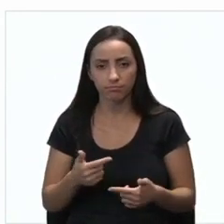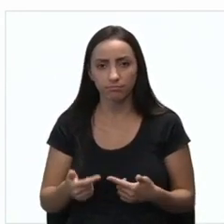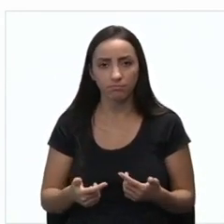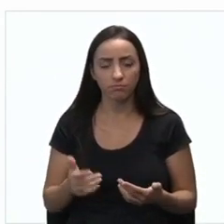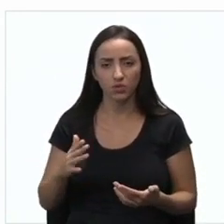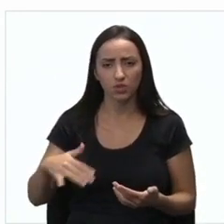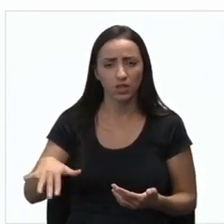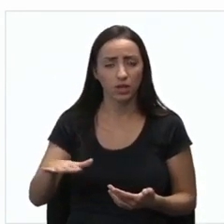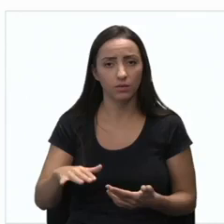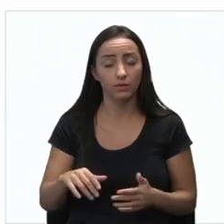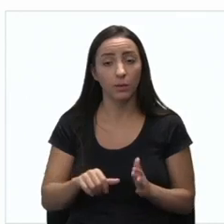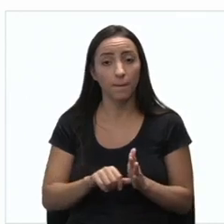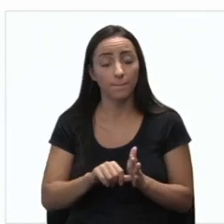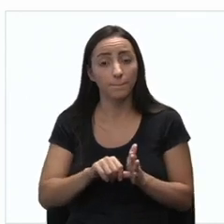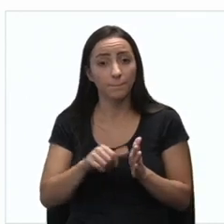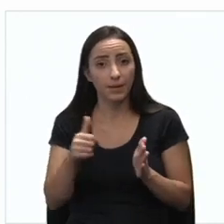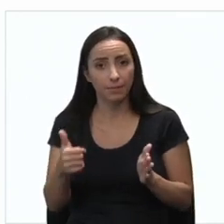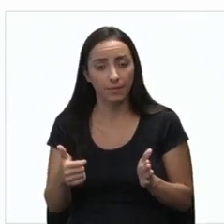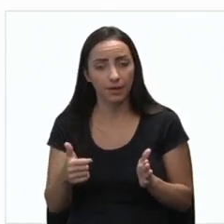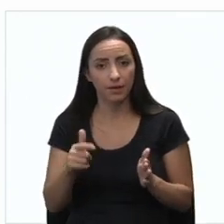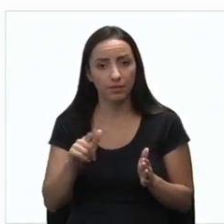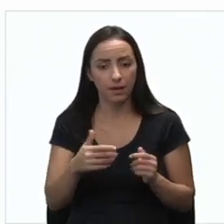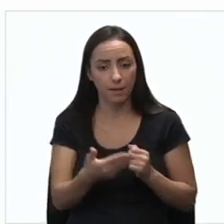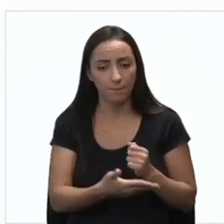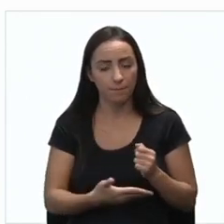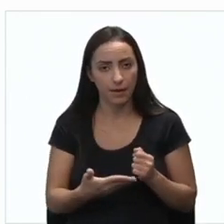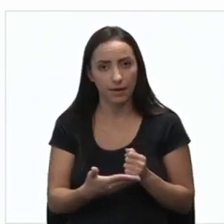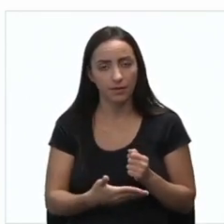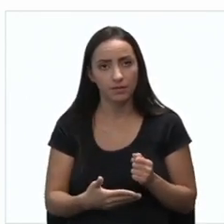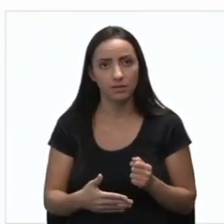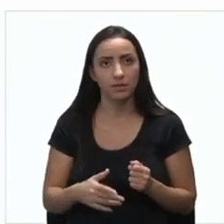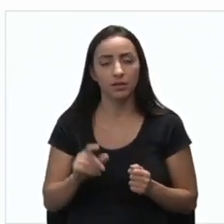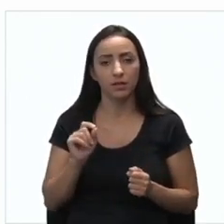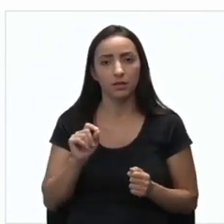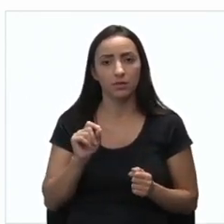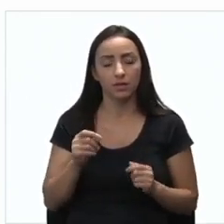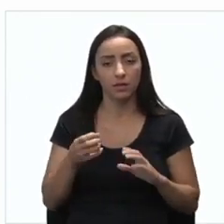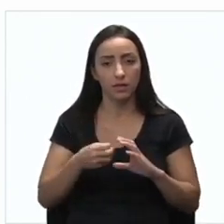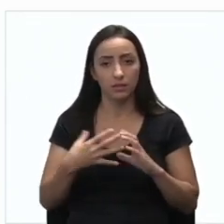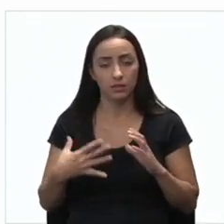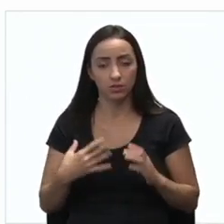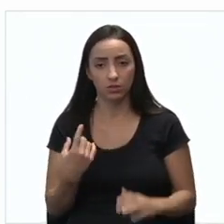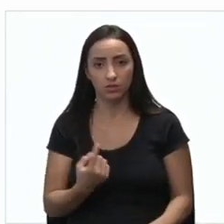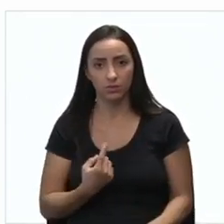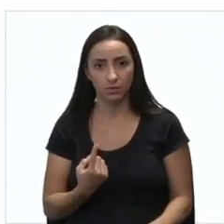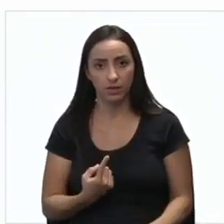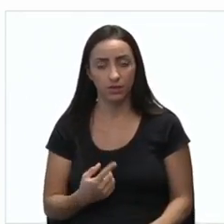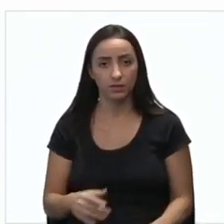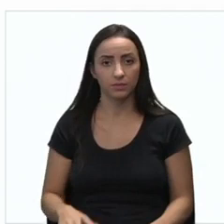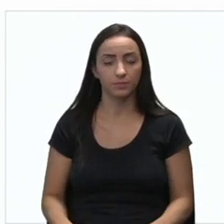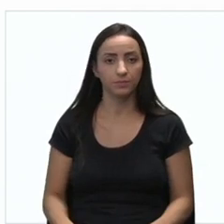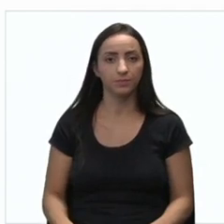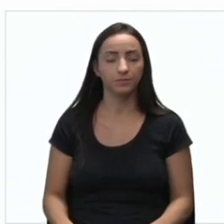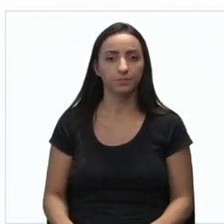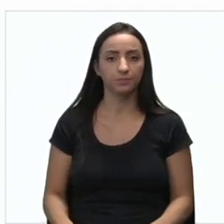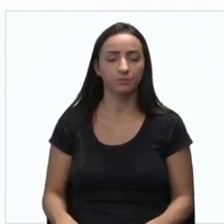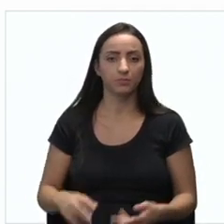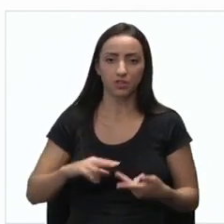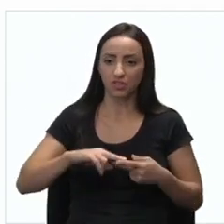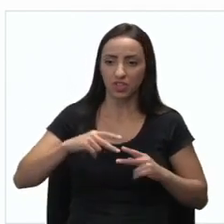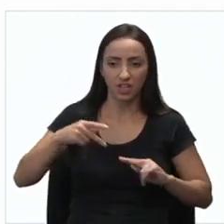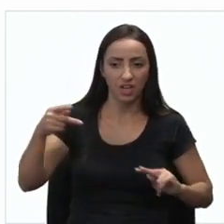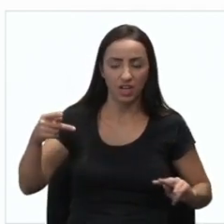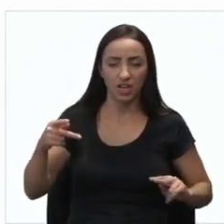primeiro, as pessoas elas estão ali na base do modelo, que são suas características individuais, né? Os fatores